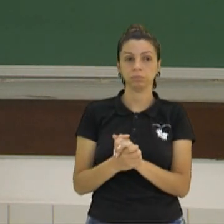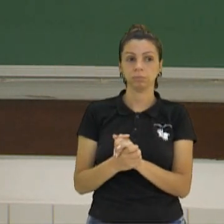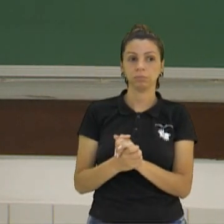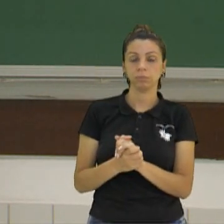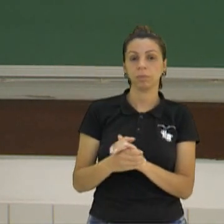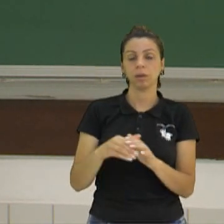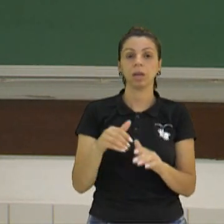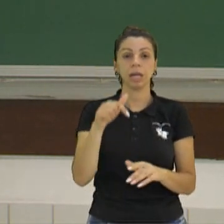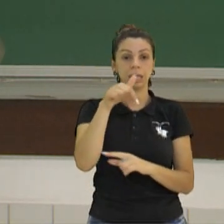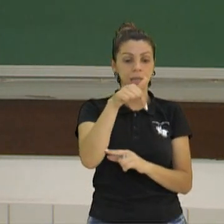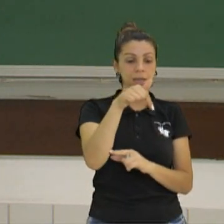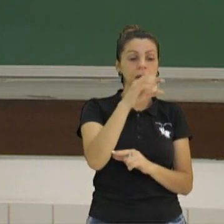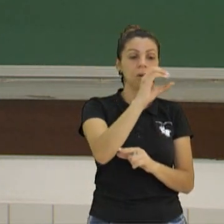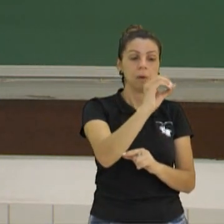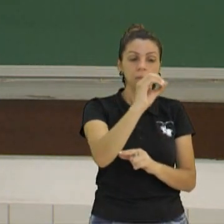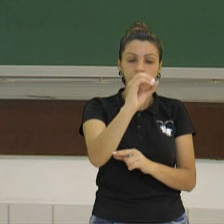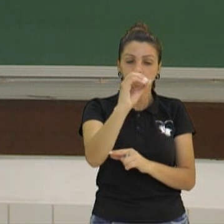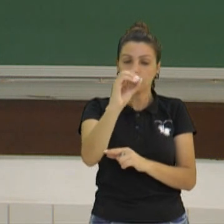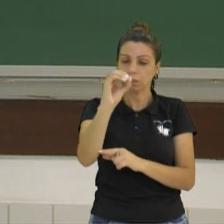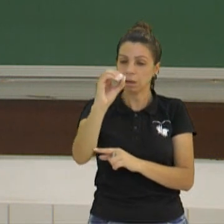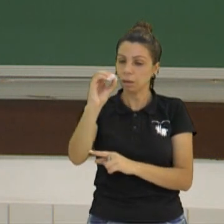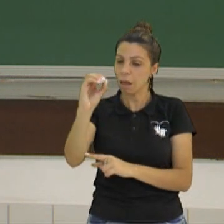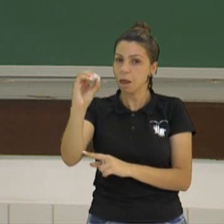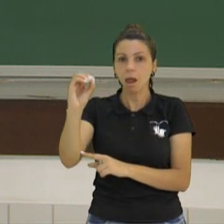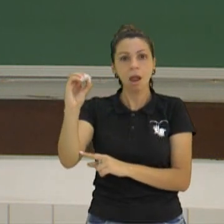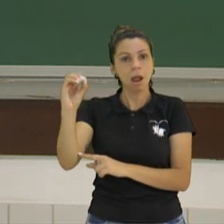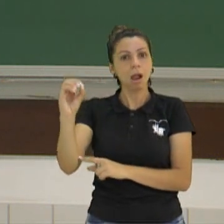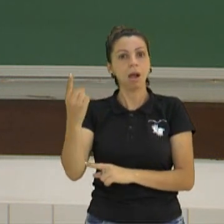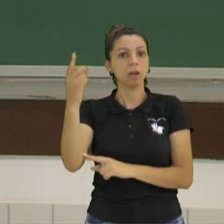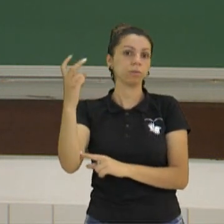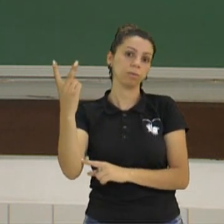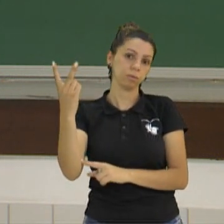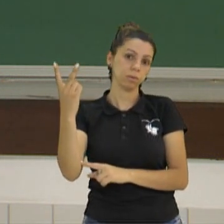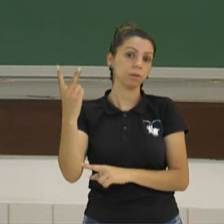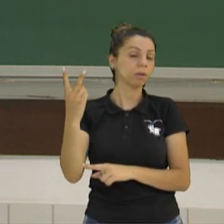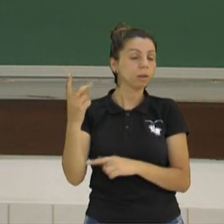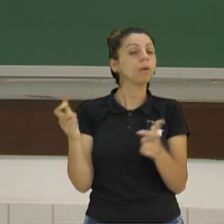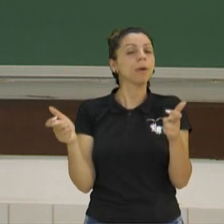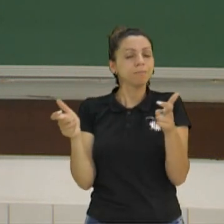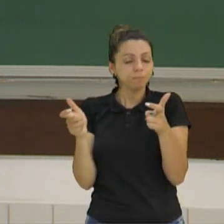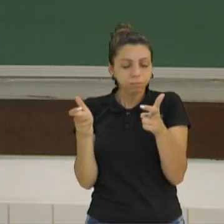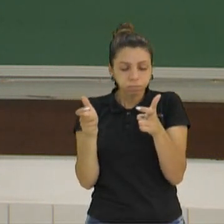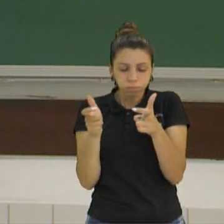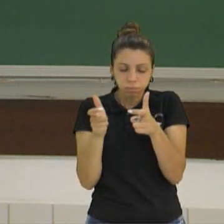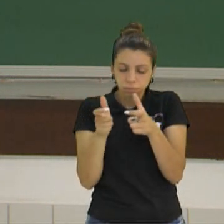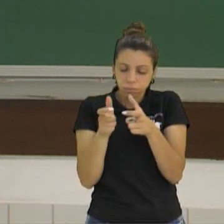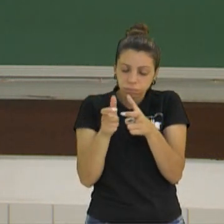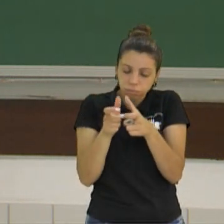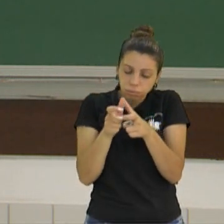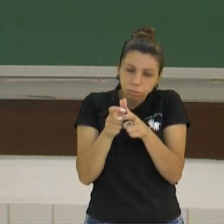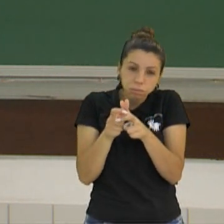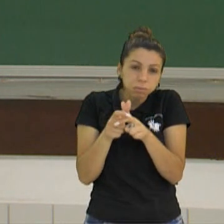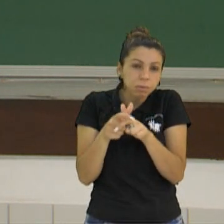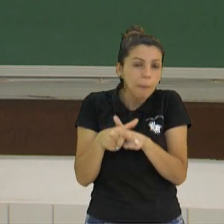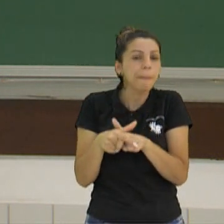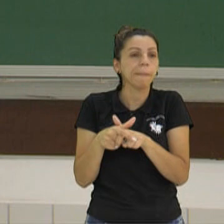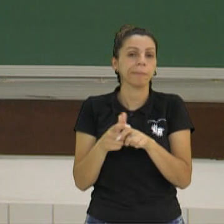7 zeros e o 12 no final, metros. É uma medida muito pequena mesmo.